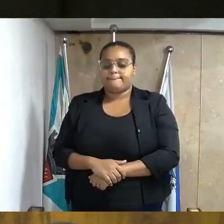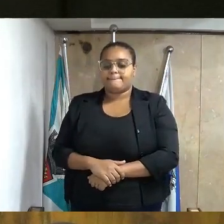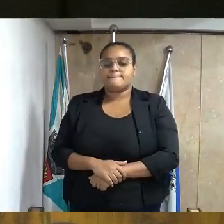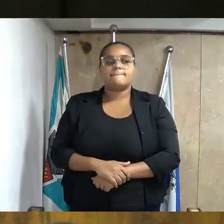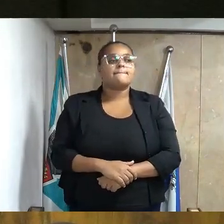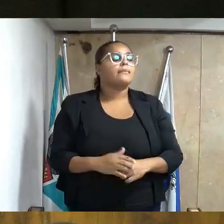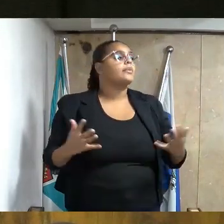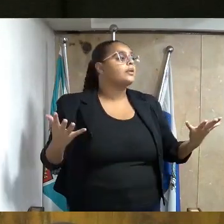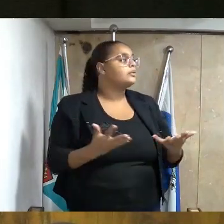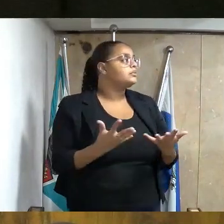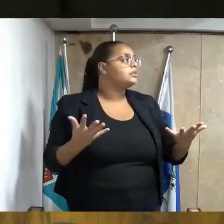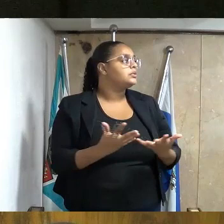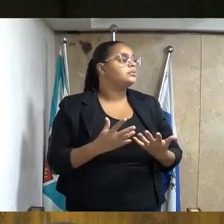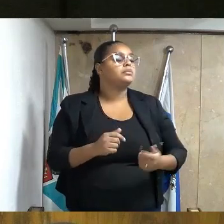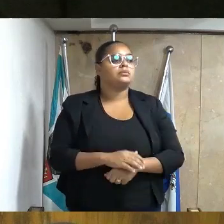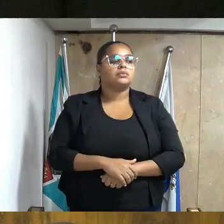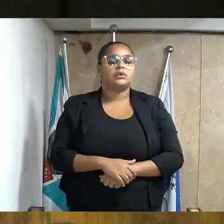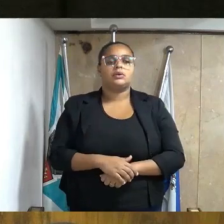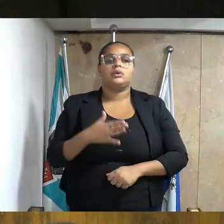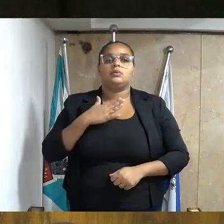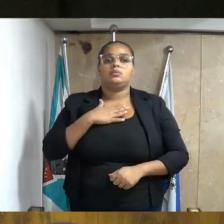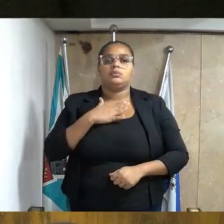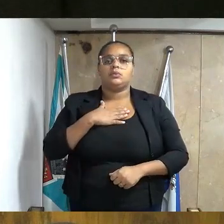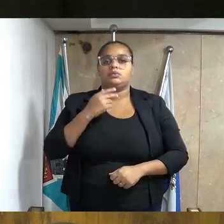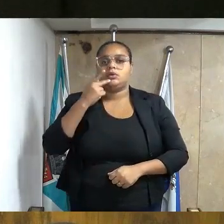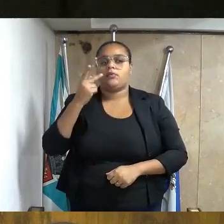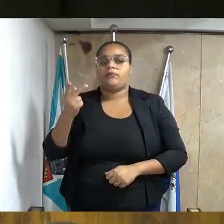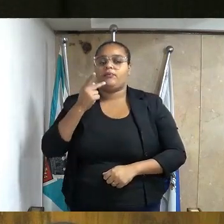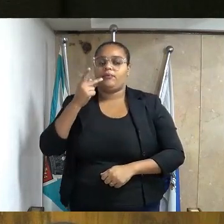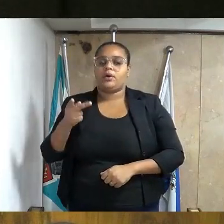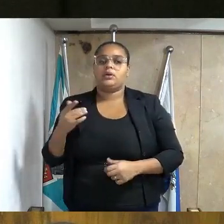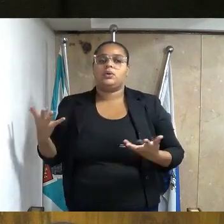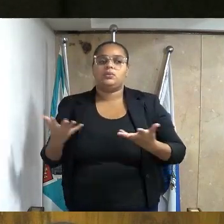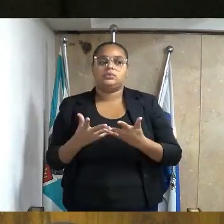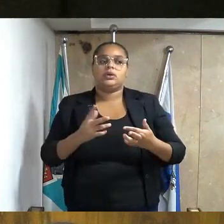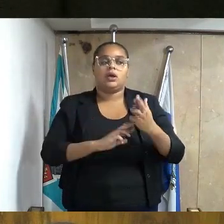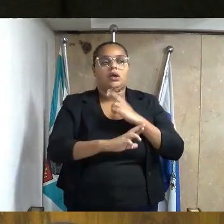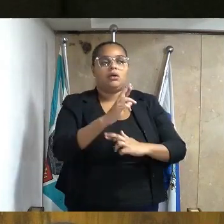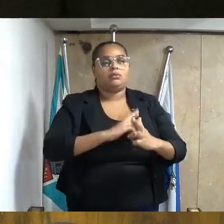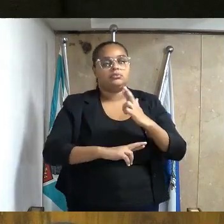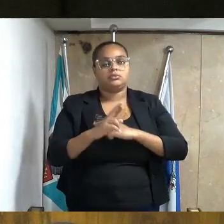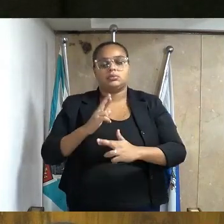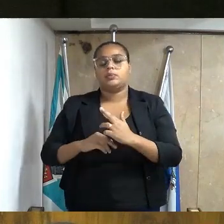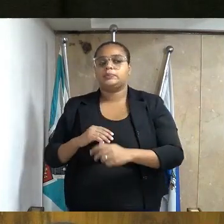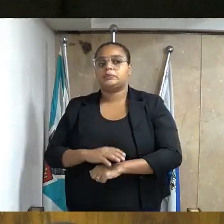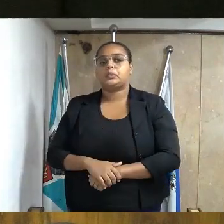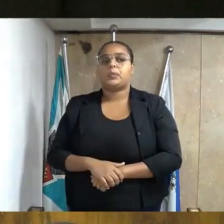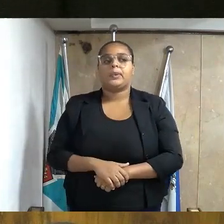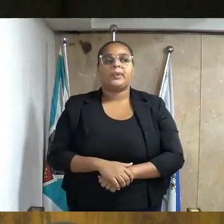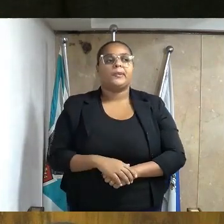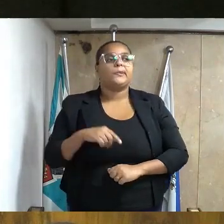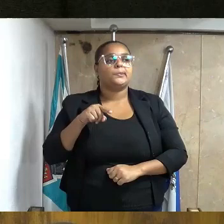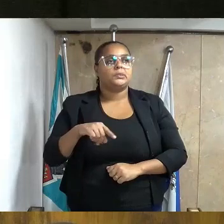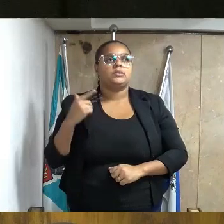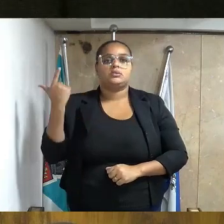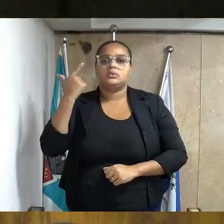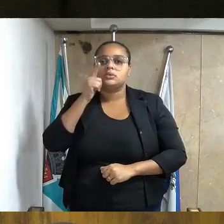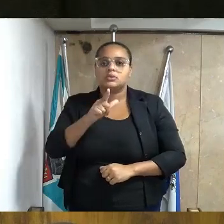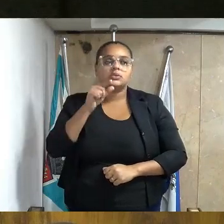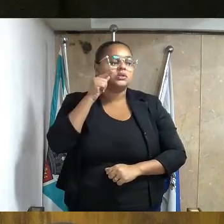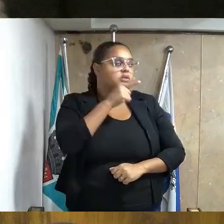vindo agora para a minha fala em relação àquilo que